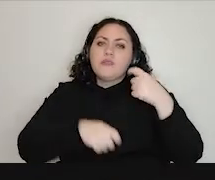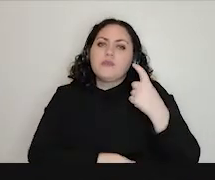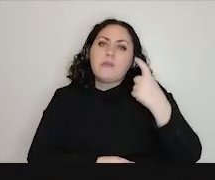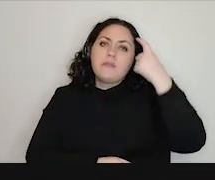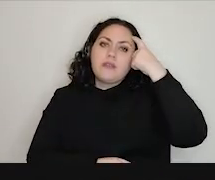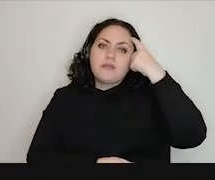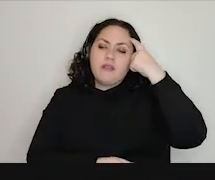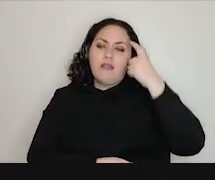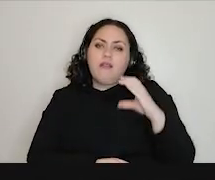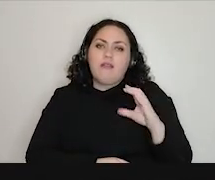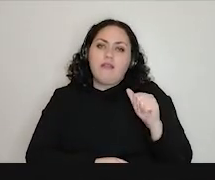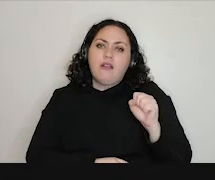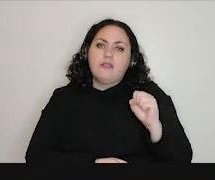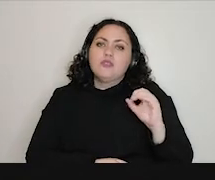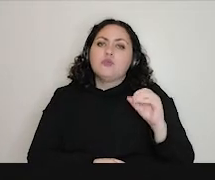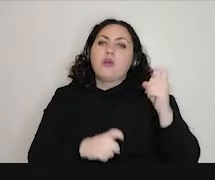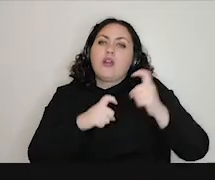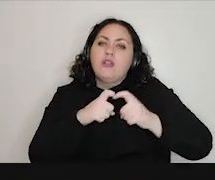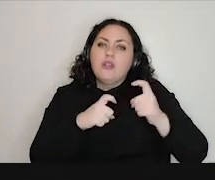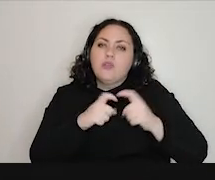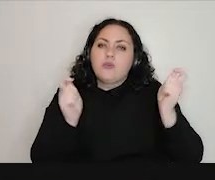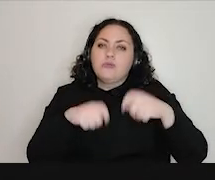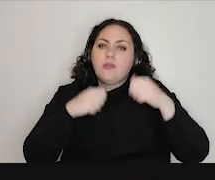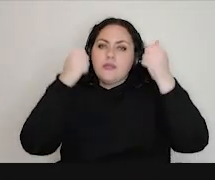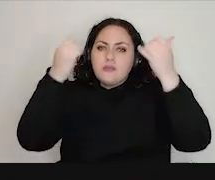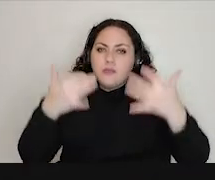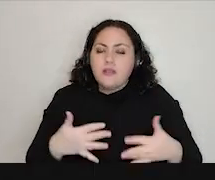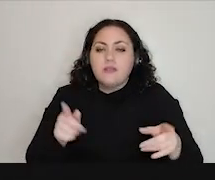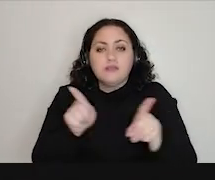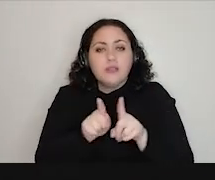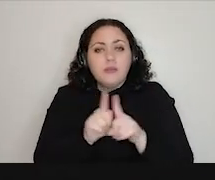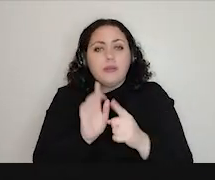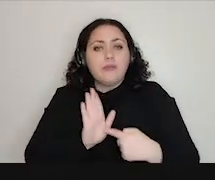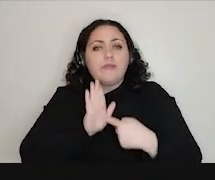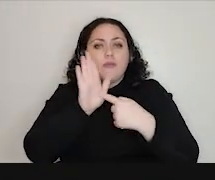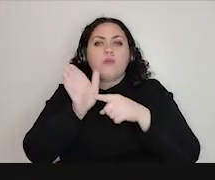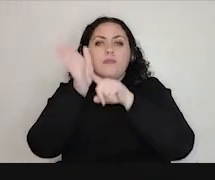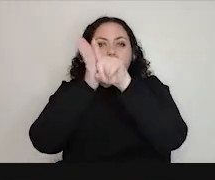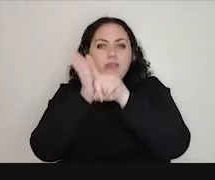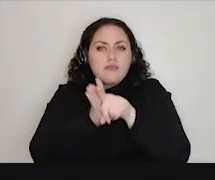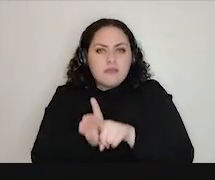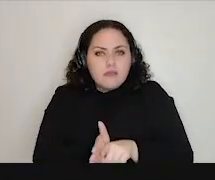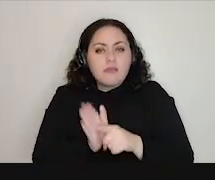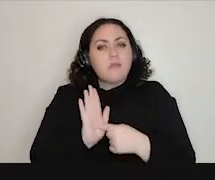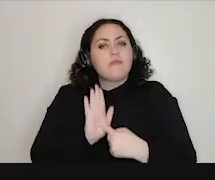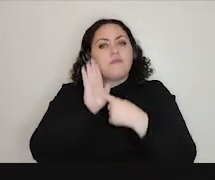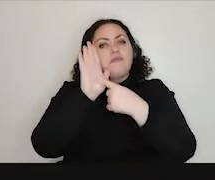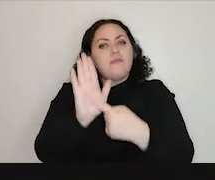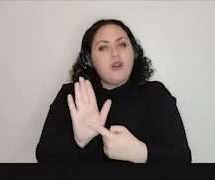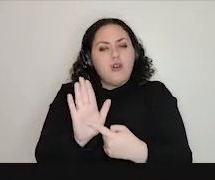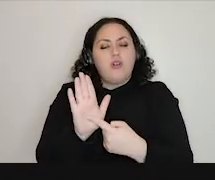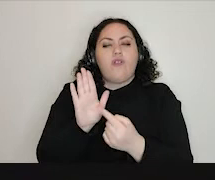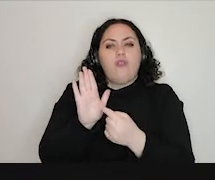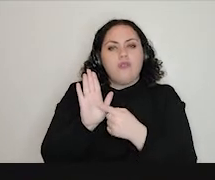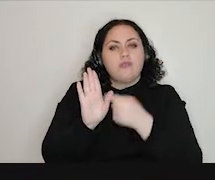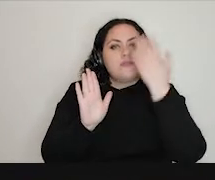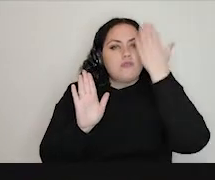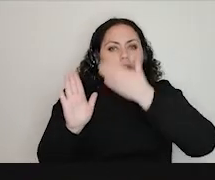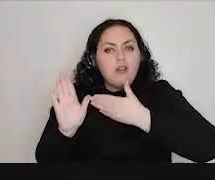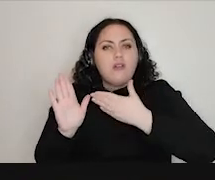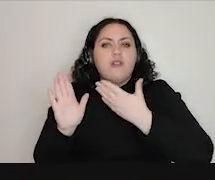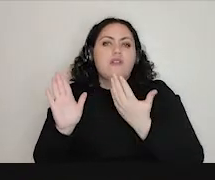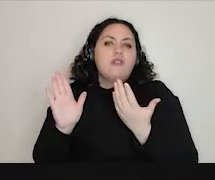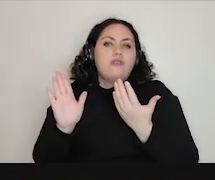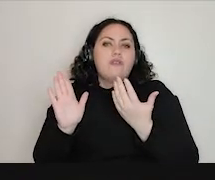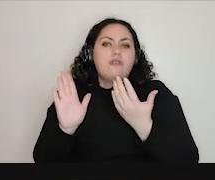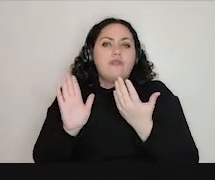que exemplifiquem. Eu vou ter que trazer pesquisas, né, que tragam evidências e que contribuem